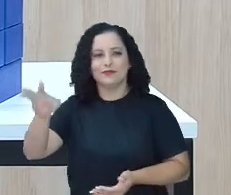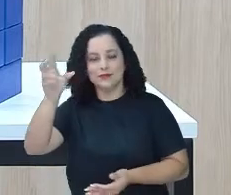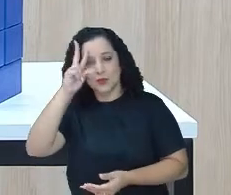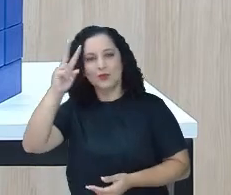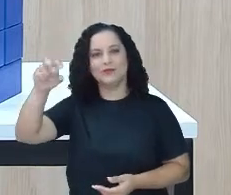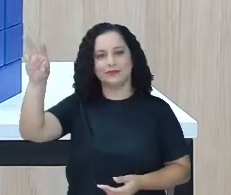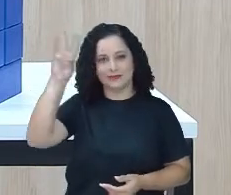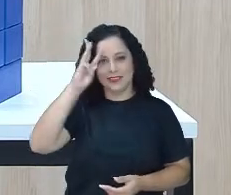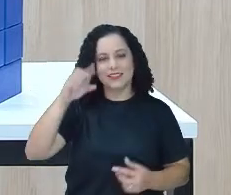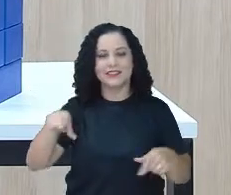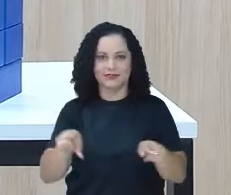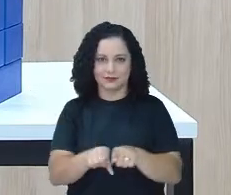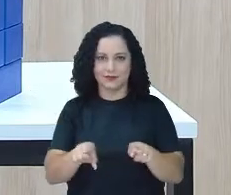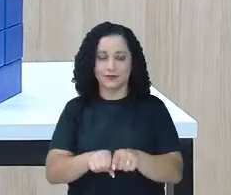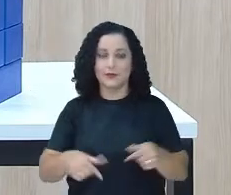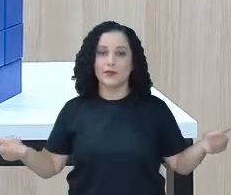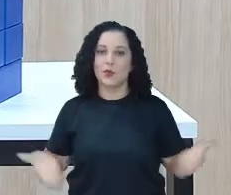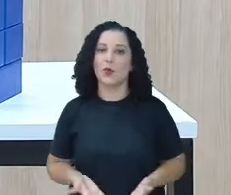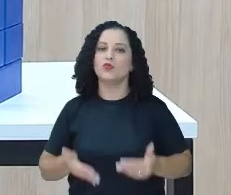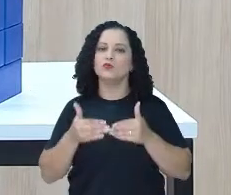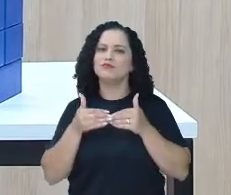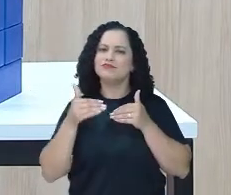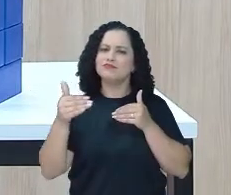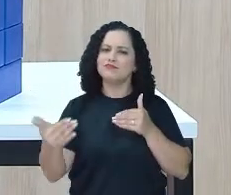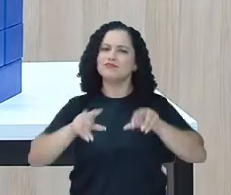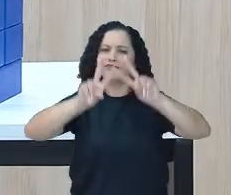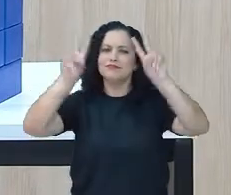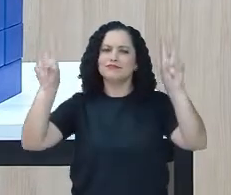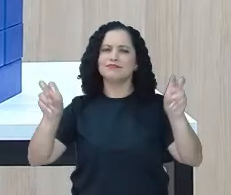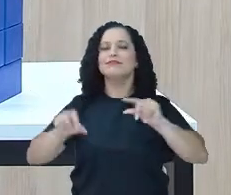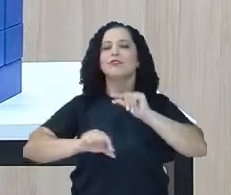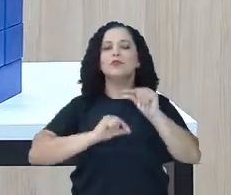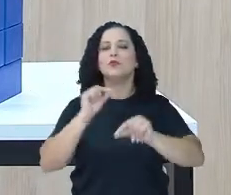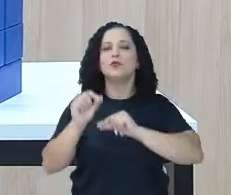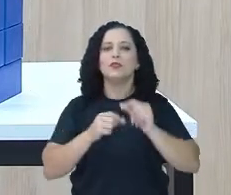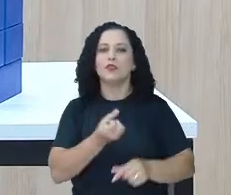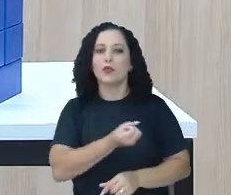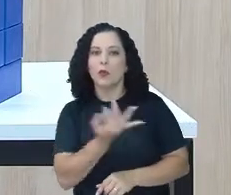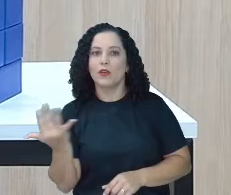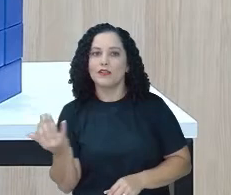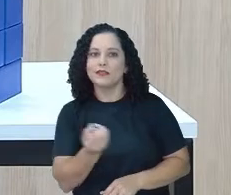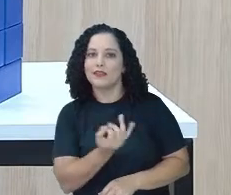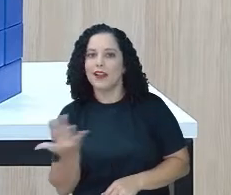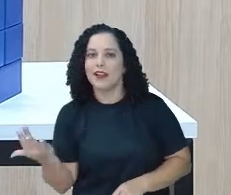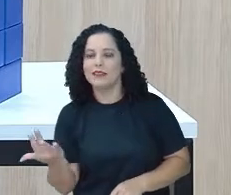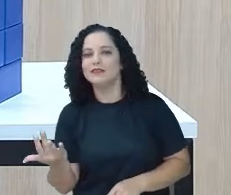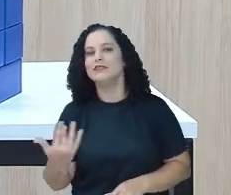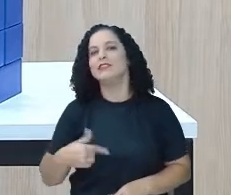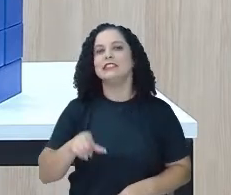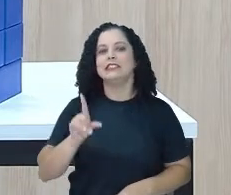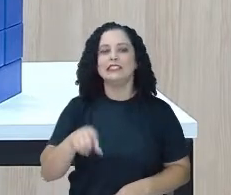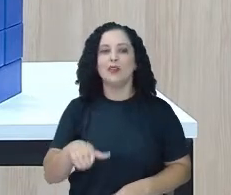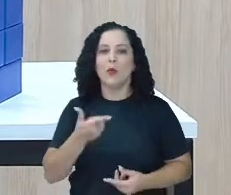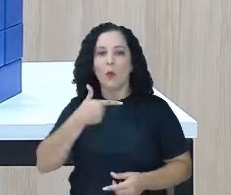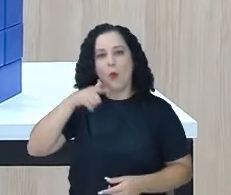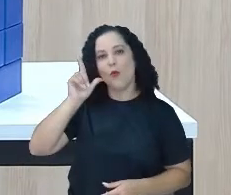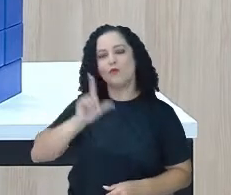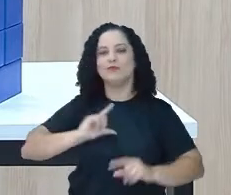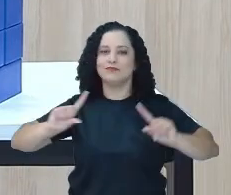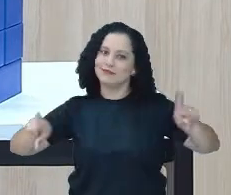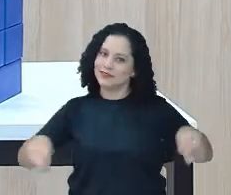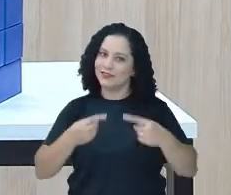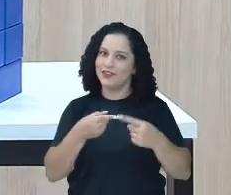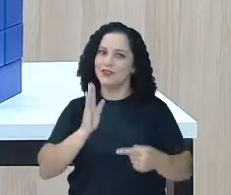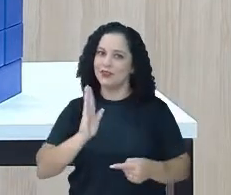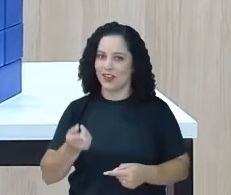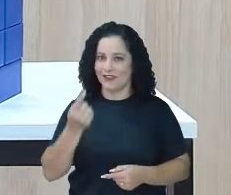terça-feira, não é? A gente hoje vai continuar um pouquinho falando sobre volume do bloco. Ontem eu deixei um desafio que já dá para você ver